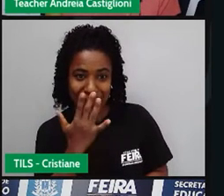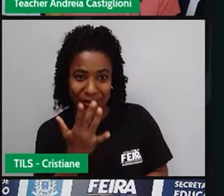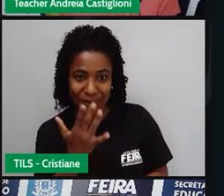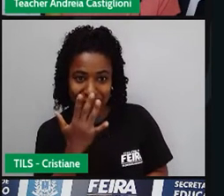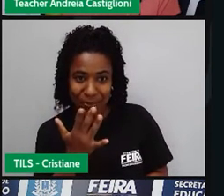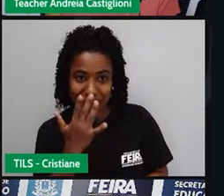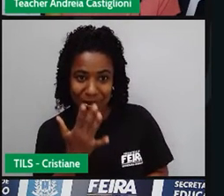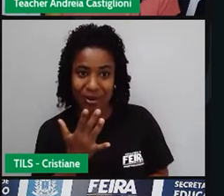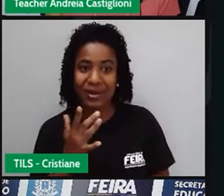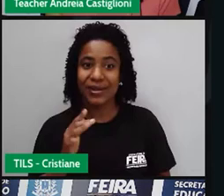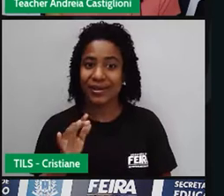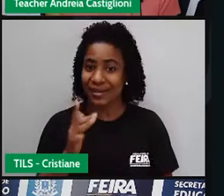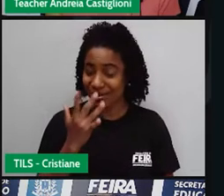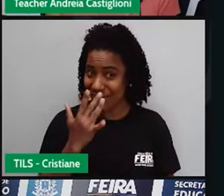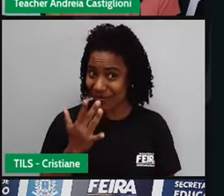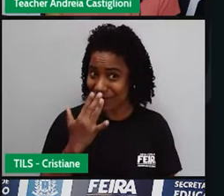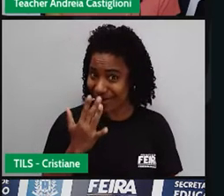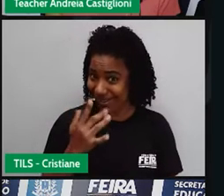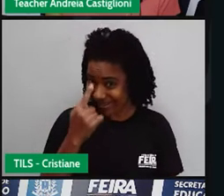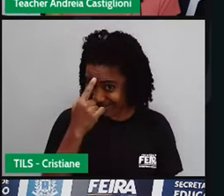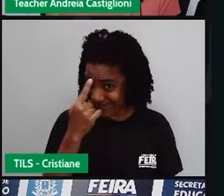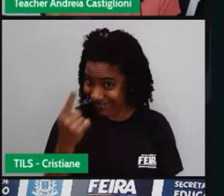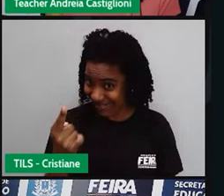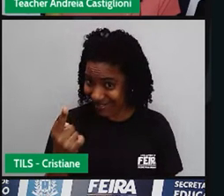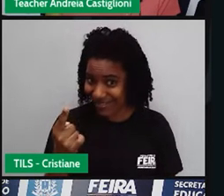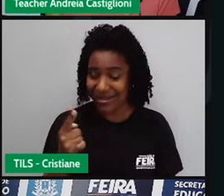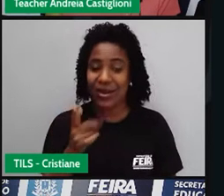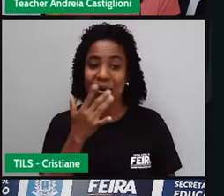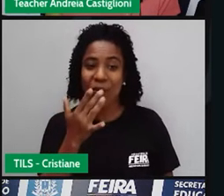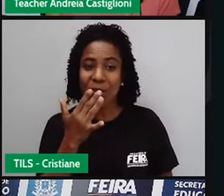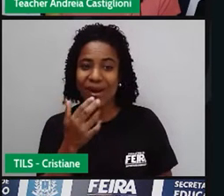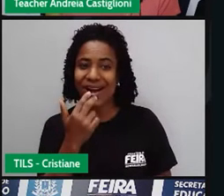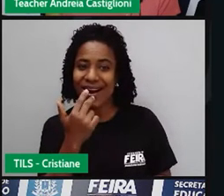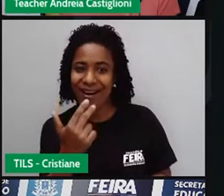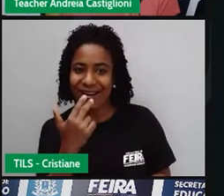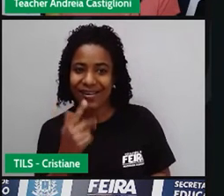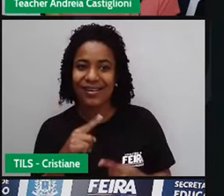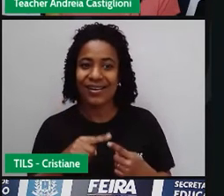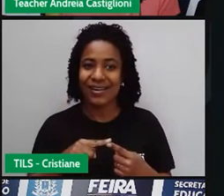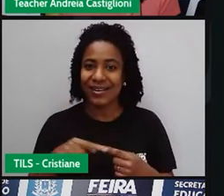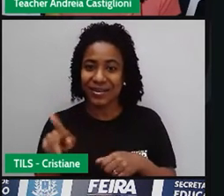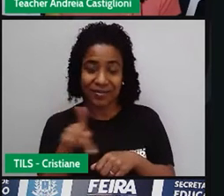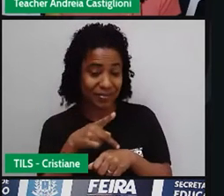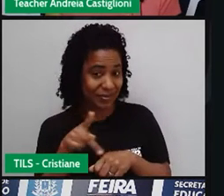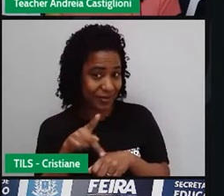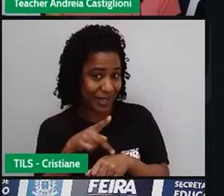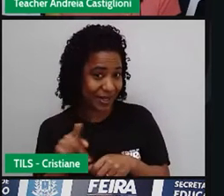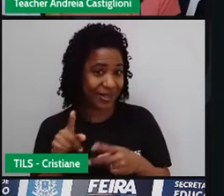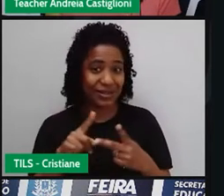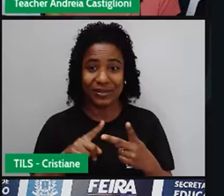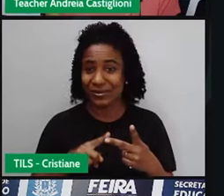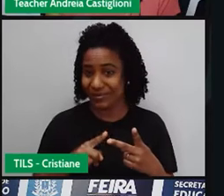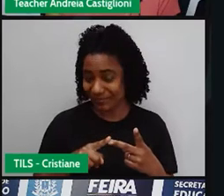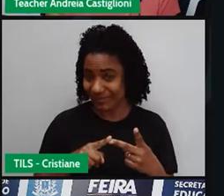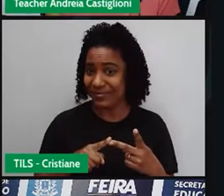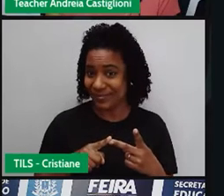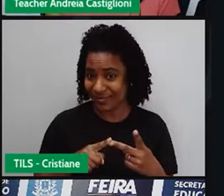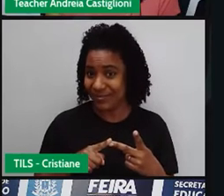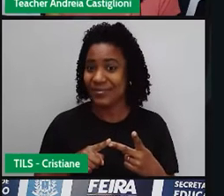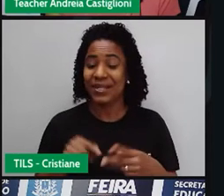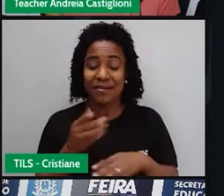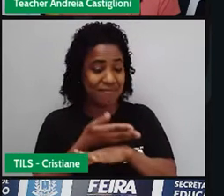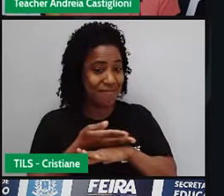as cores white black Green and red white é